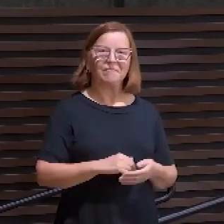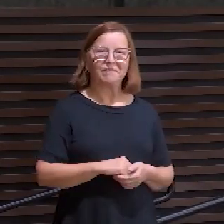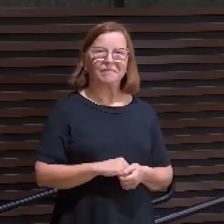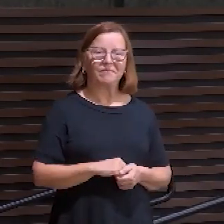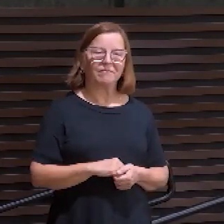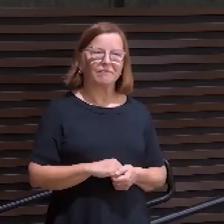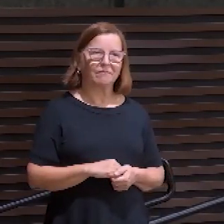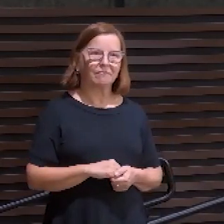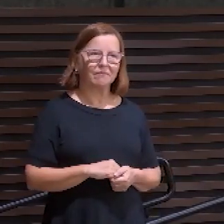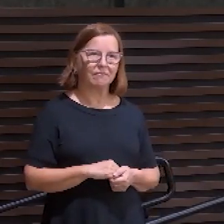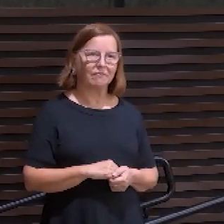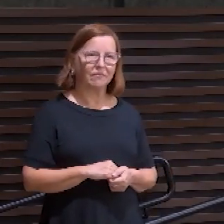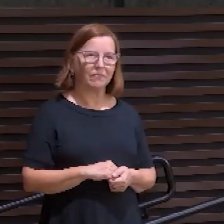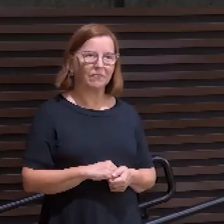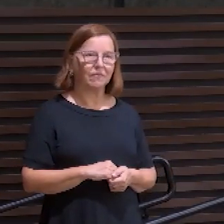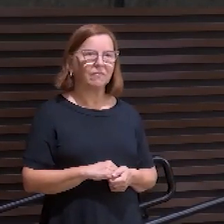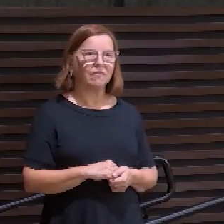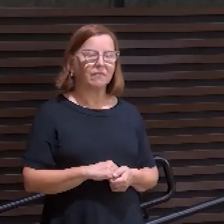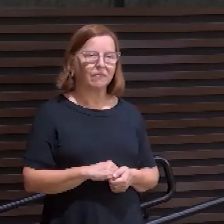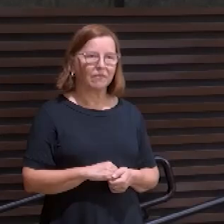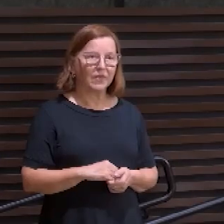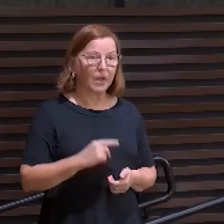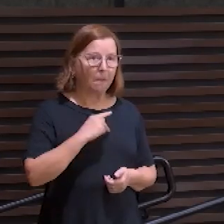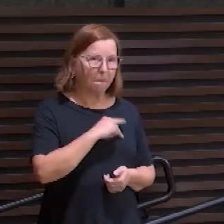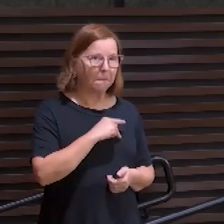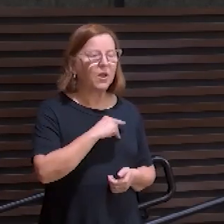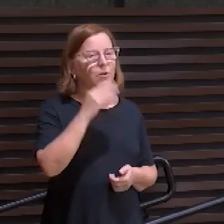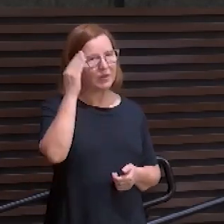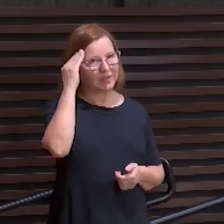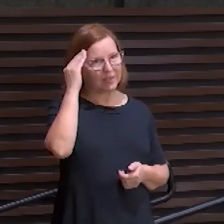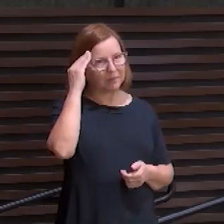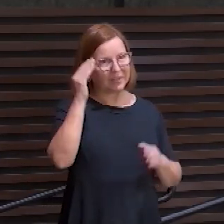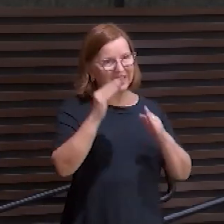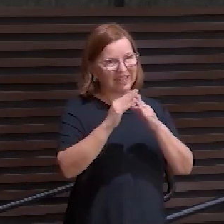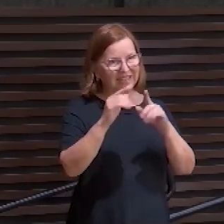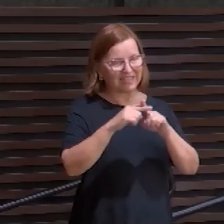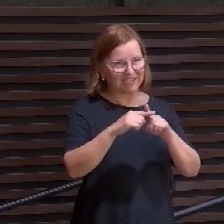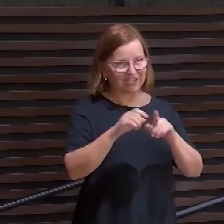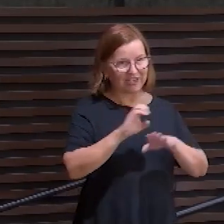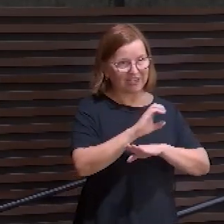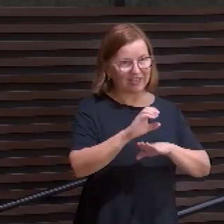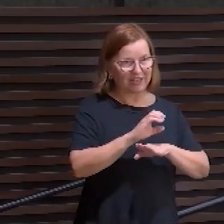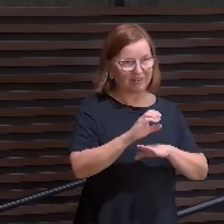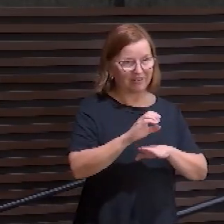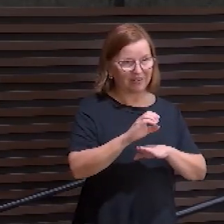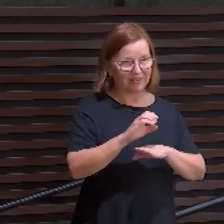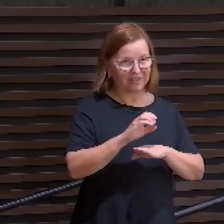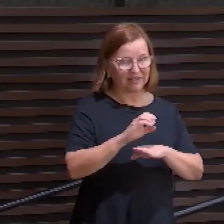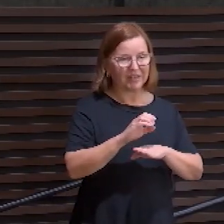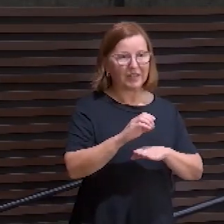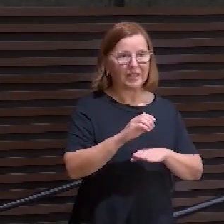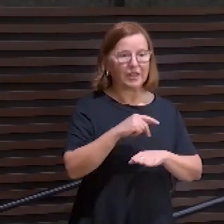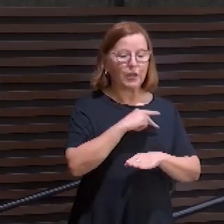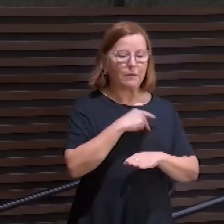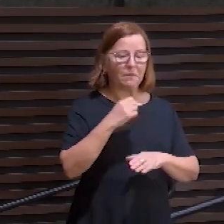O apóstolo estava sabendo que naquela igreja de Éfeso que ele fundou, tinha lobos.